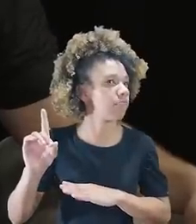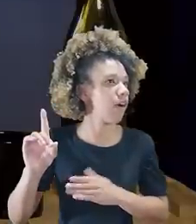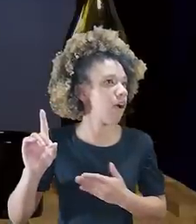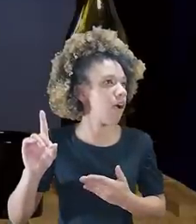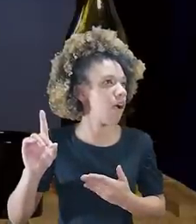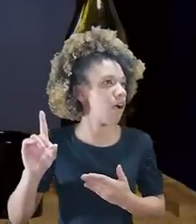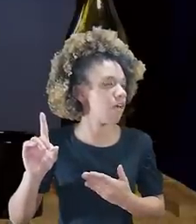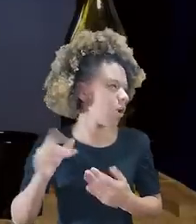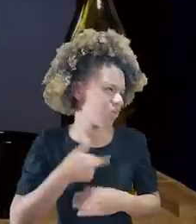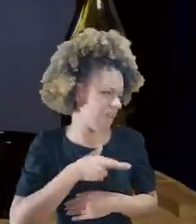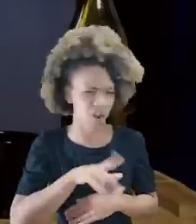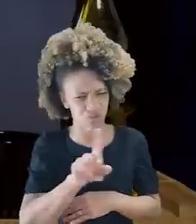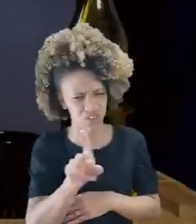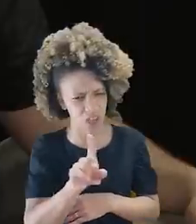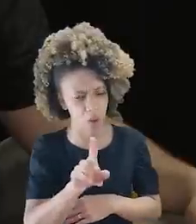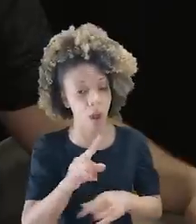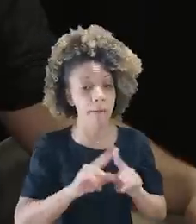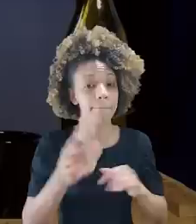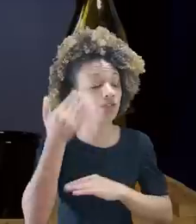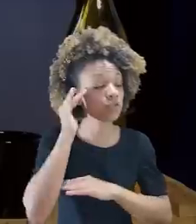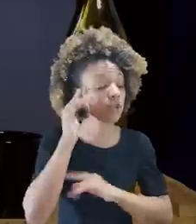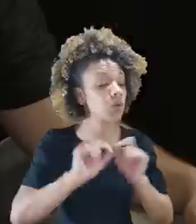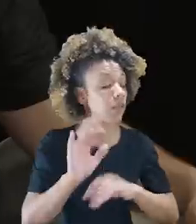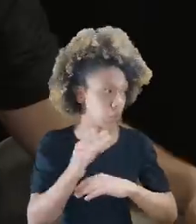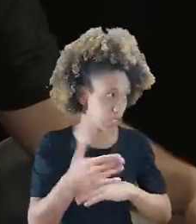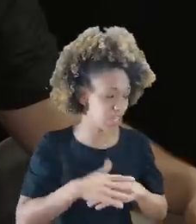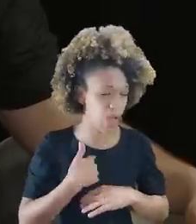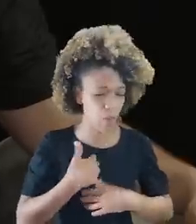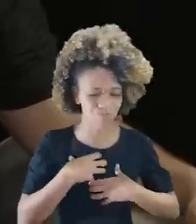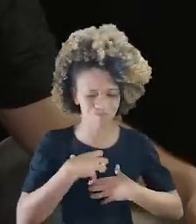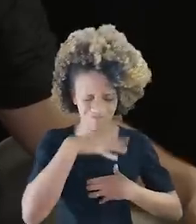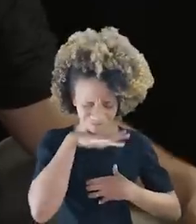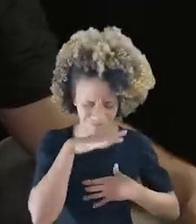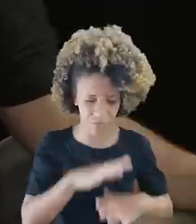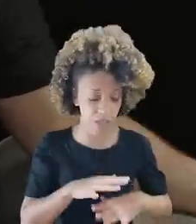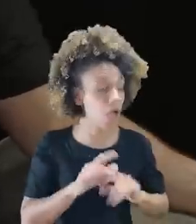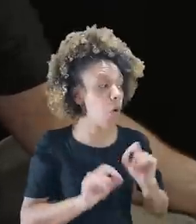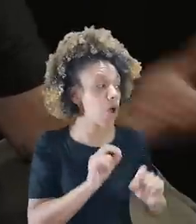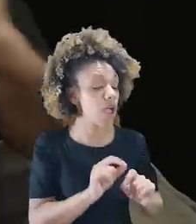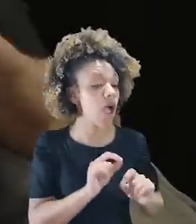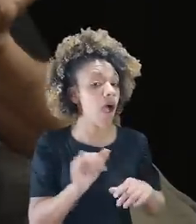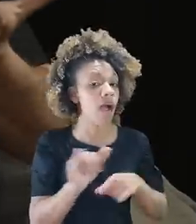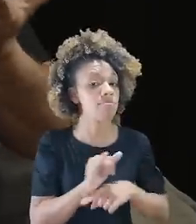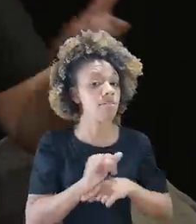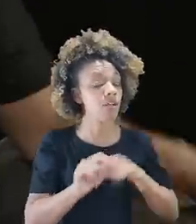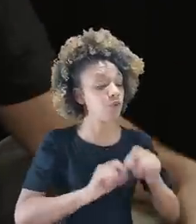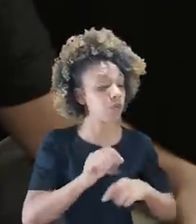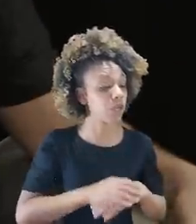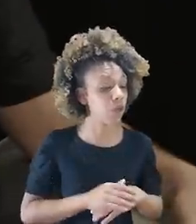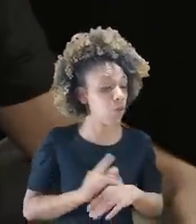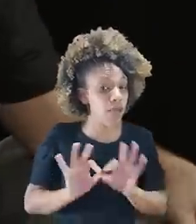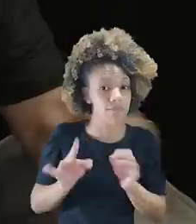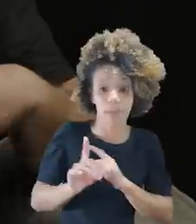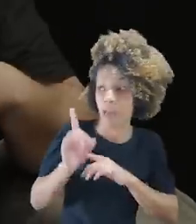algum motivo por algum motivo essa teoria não tem respeito amei você entrar nisso eu eu eu tenho eu tenho um texto que eu faço no meu show de comédia